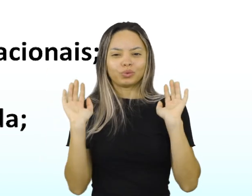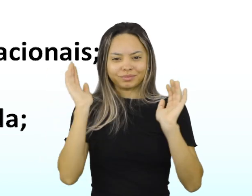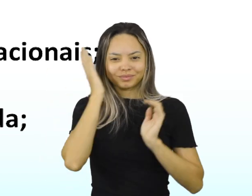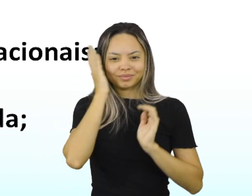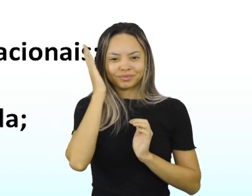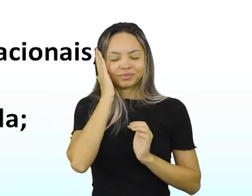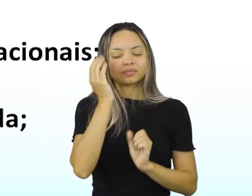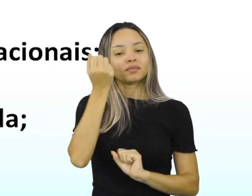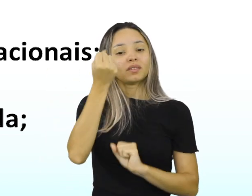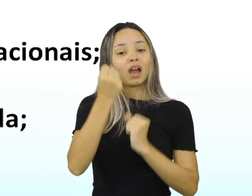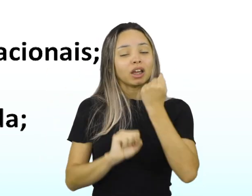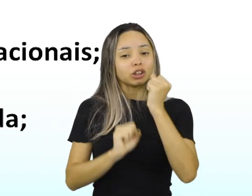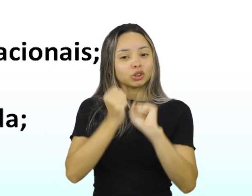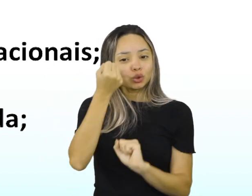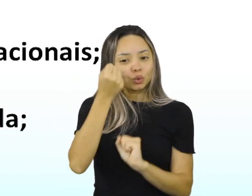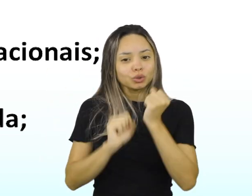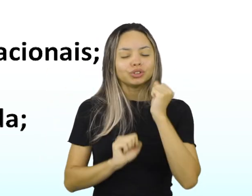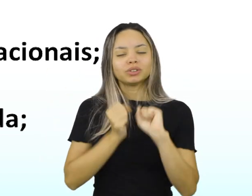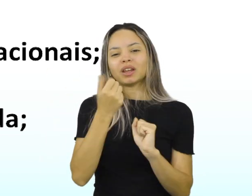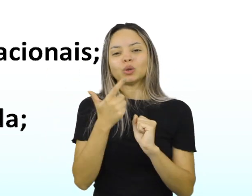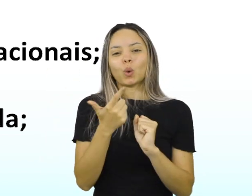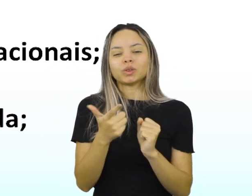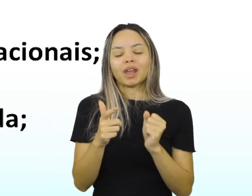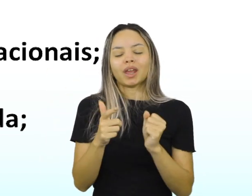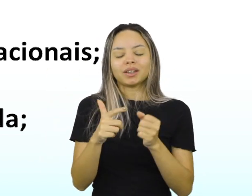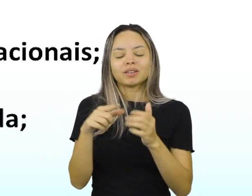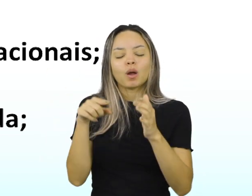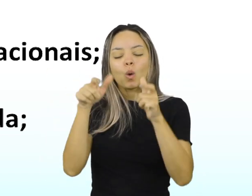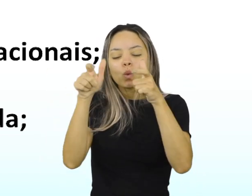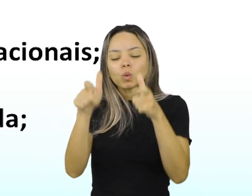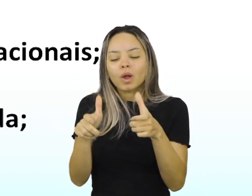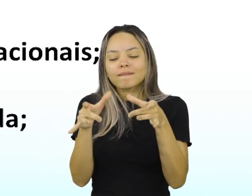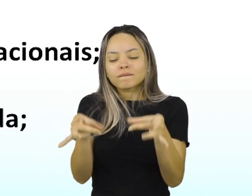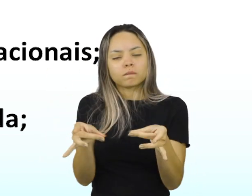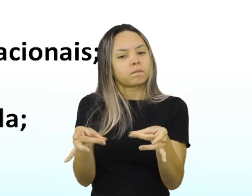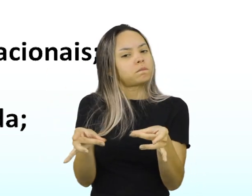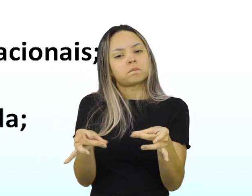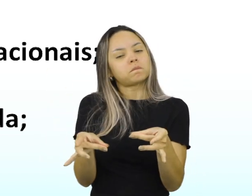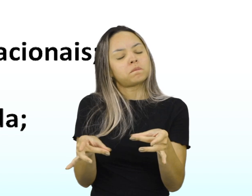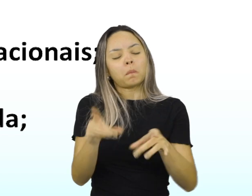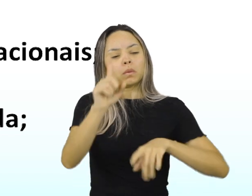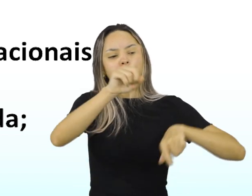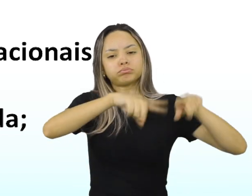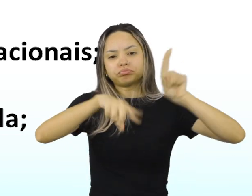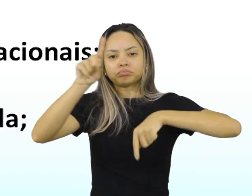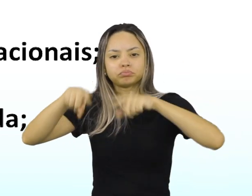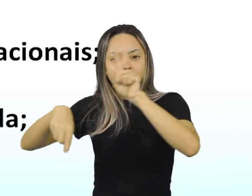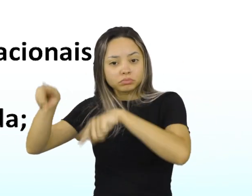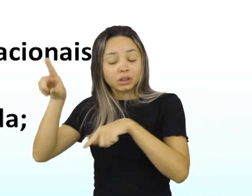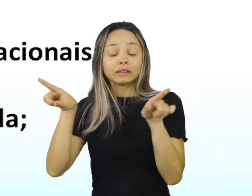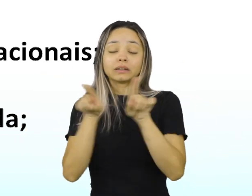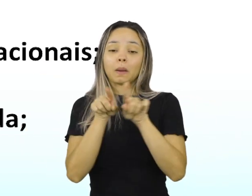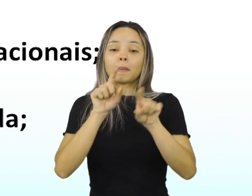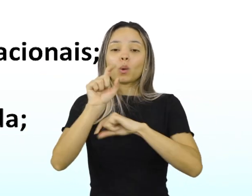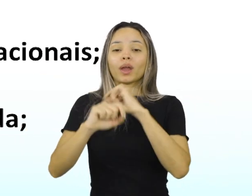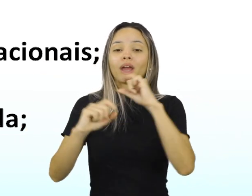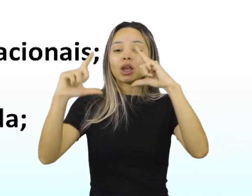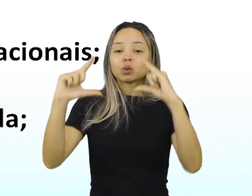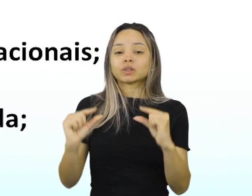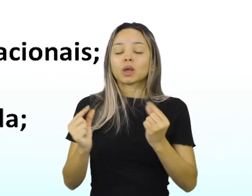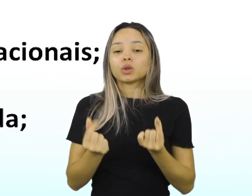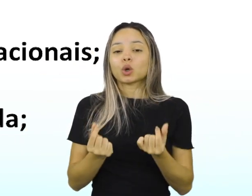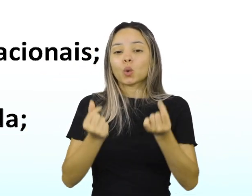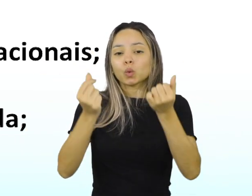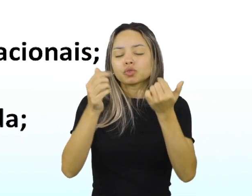é a internacionalização do espaço. A indústria ela foi desconcentrada. Com que objetivo? A redução de custo, né? Imagine